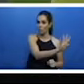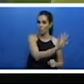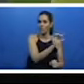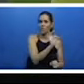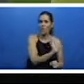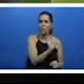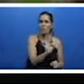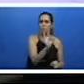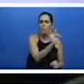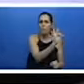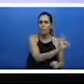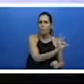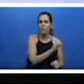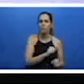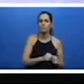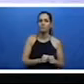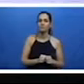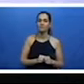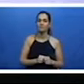Com 4 pontos,